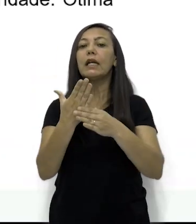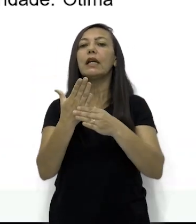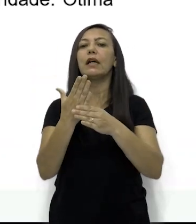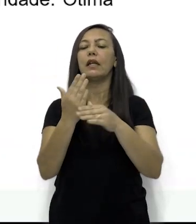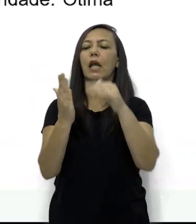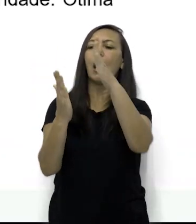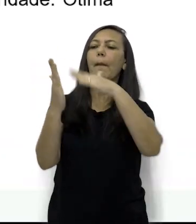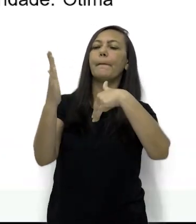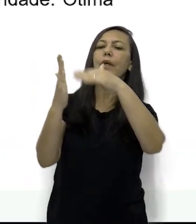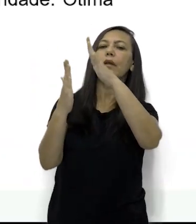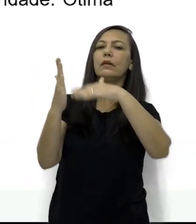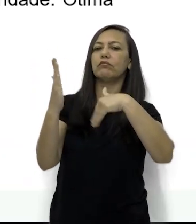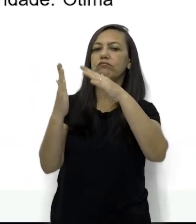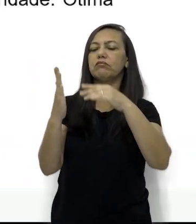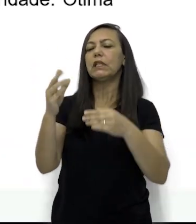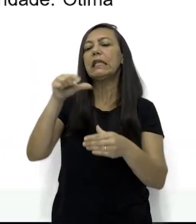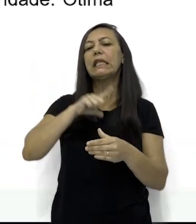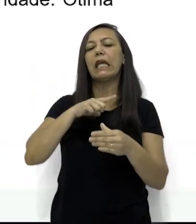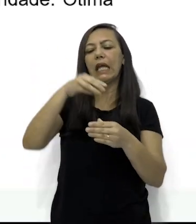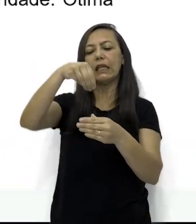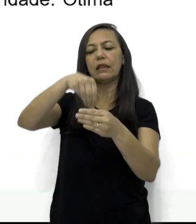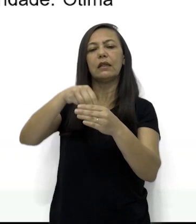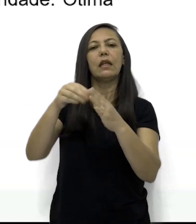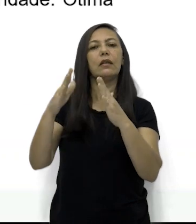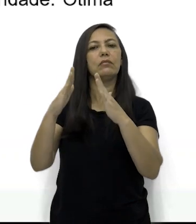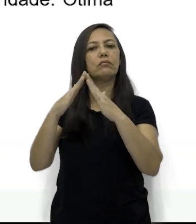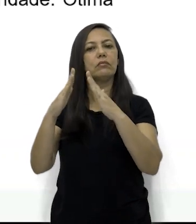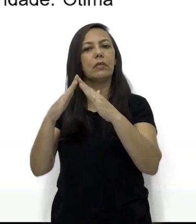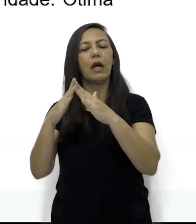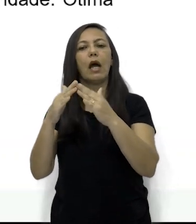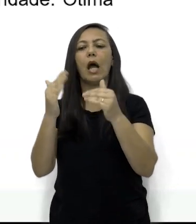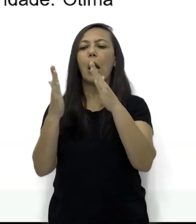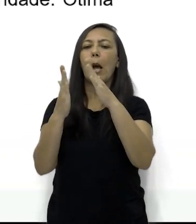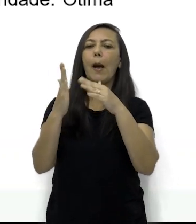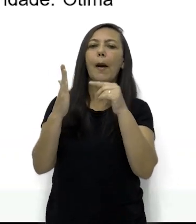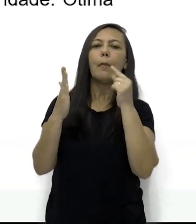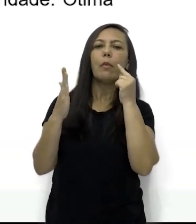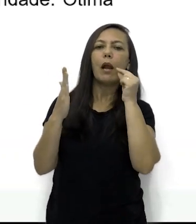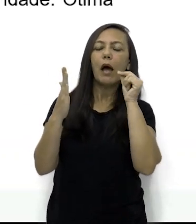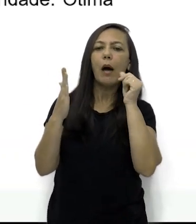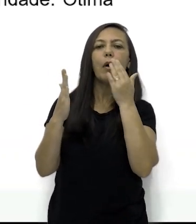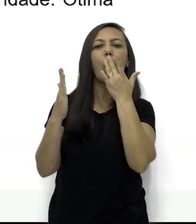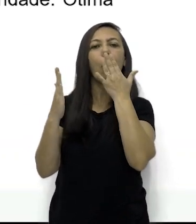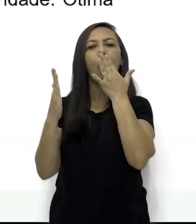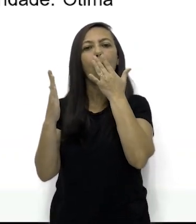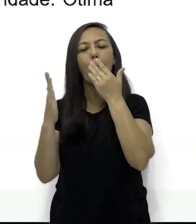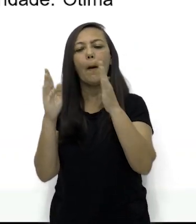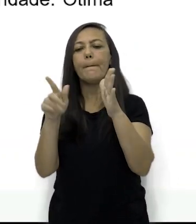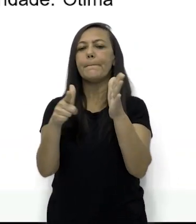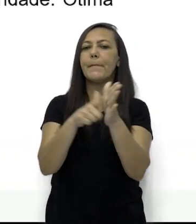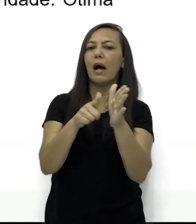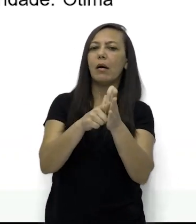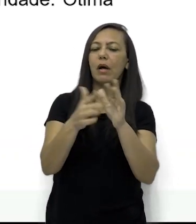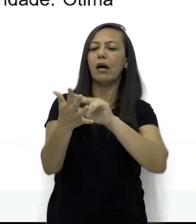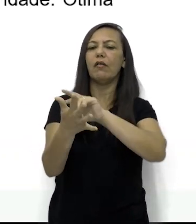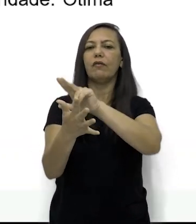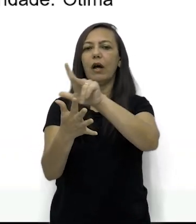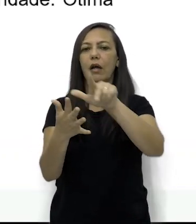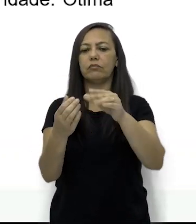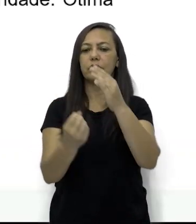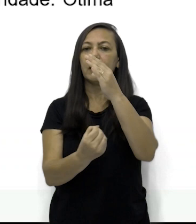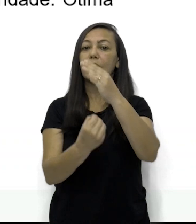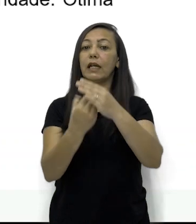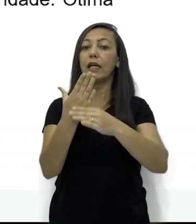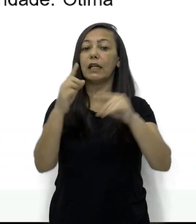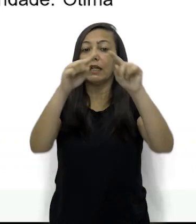os materiais que você já dispõe em casa: papel, tinta, lápis de cor, papelão, entre outros. Então vamos lá? Crie